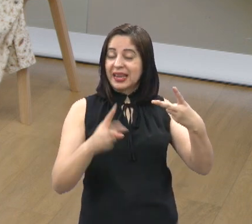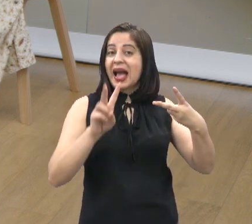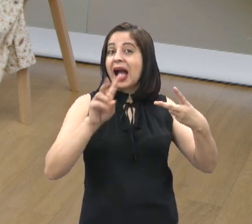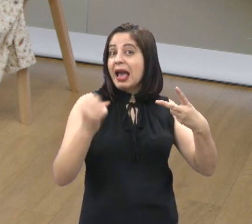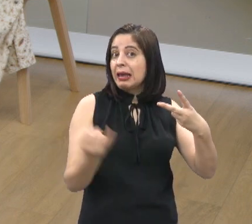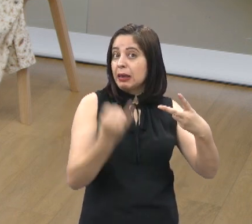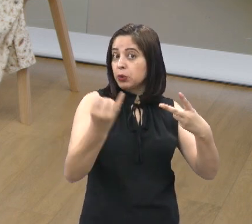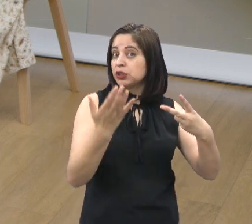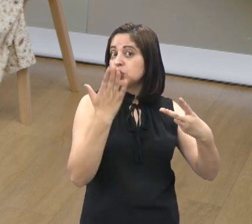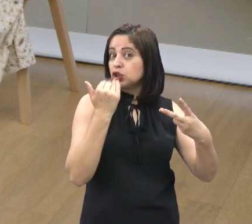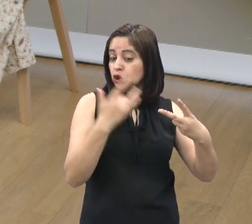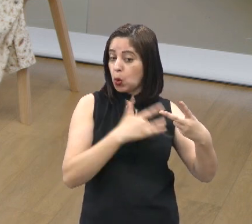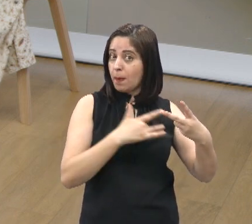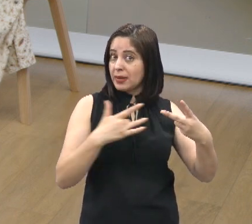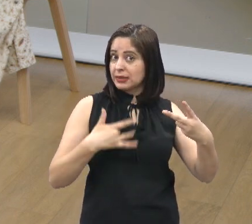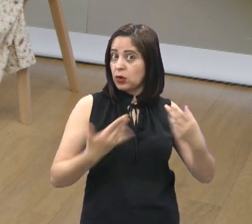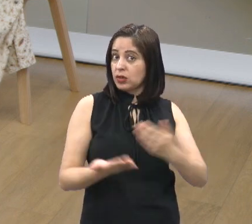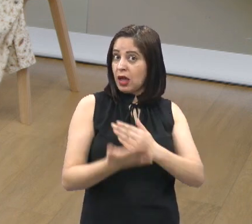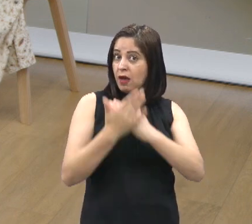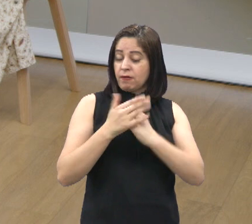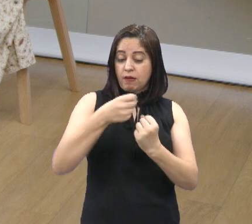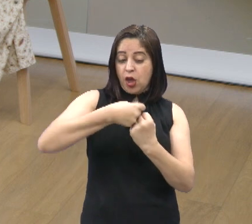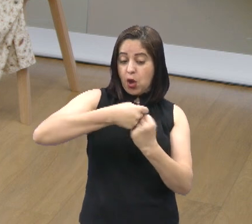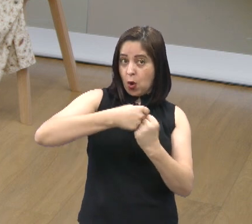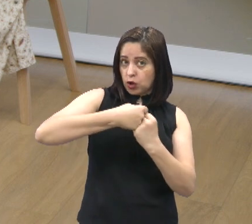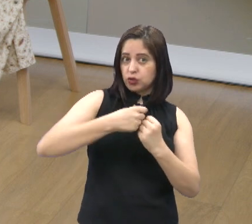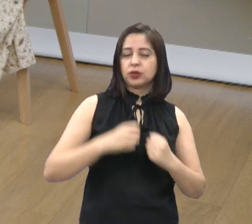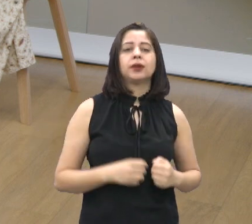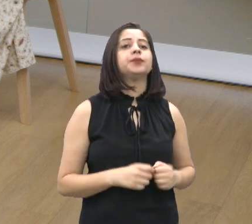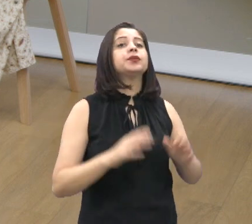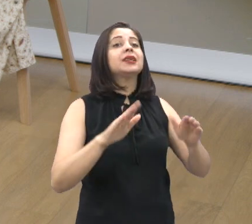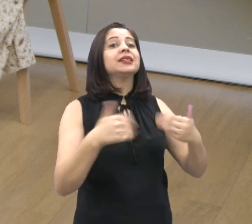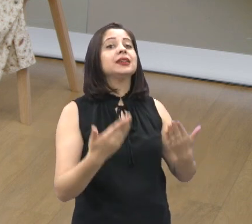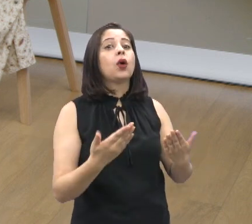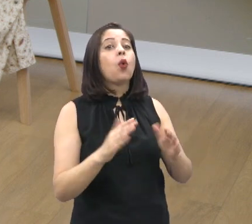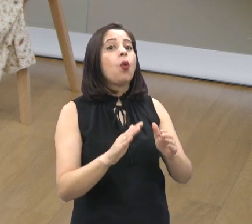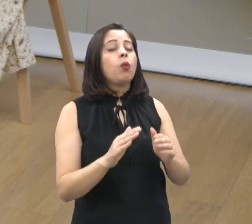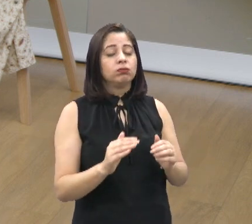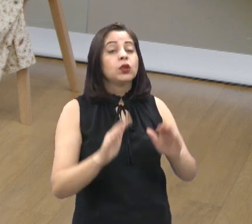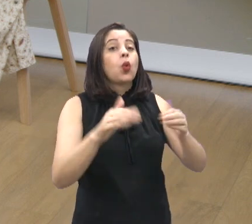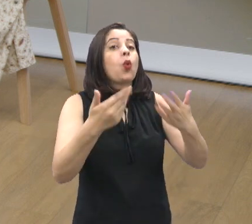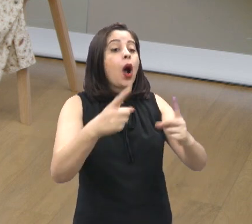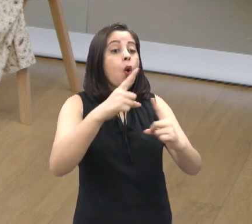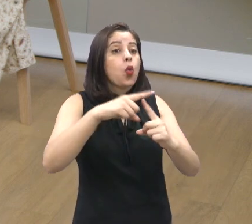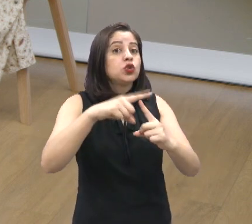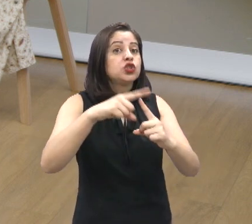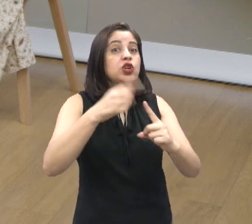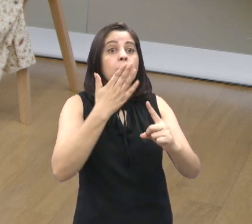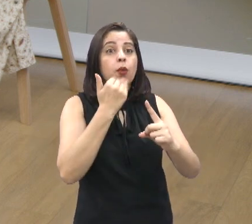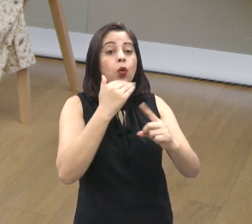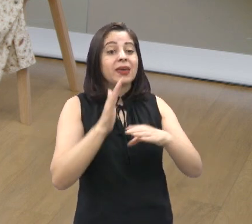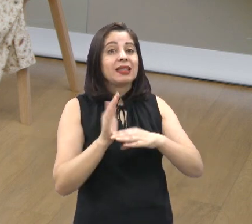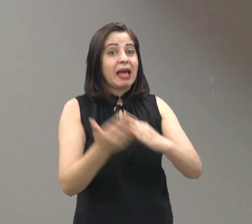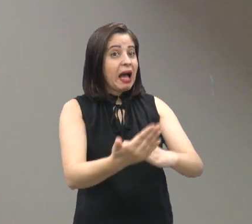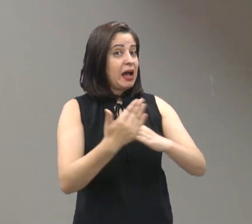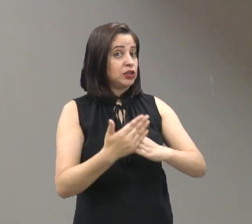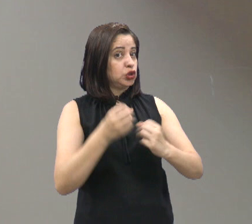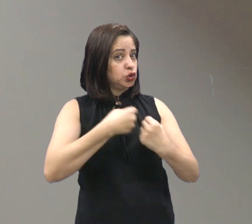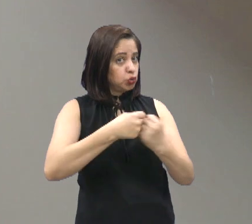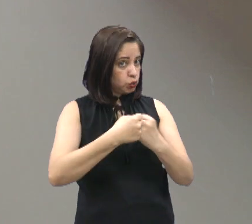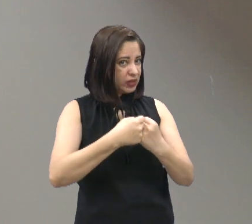as articulações. Doutora Cláudia, quais alimentos que são bons, que ajudam aí nas articulações? Porque